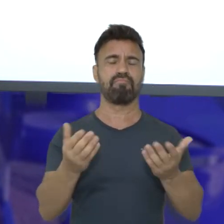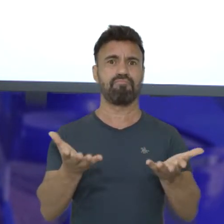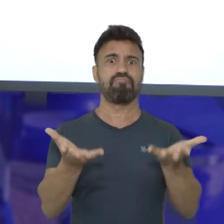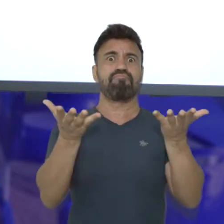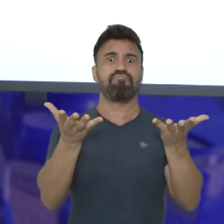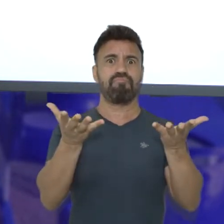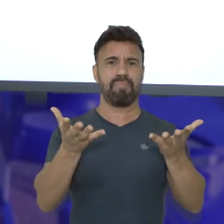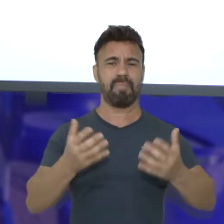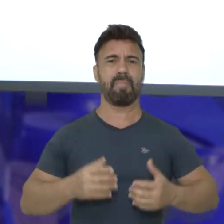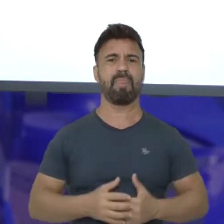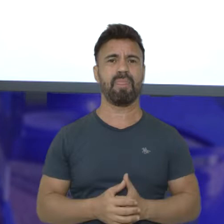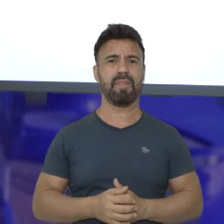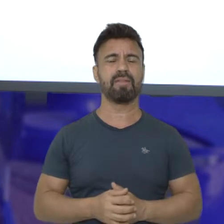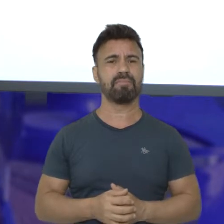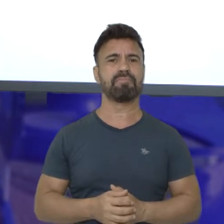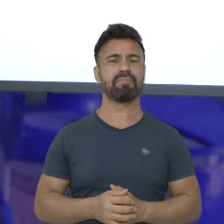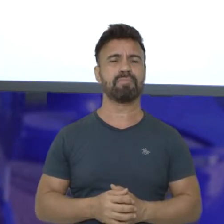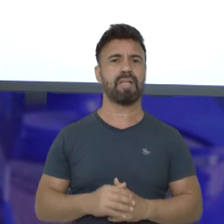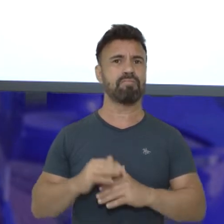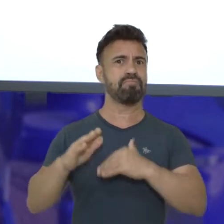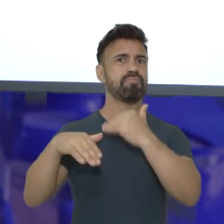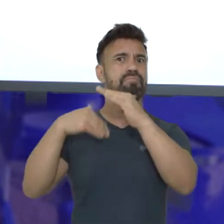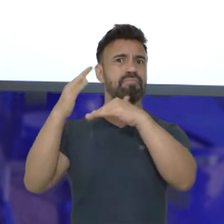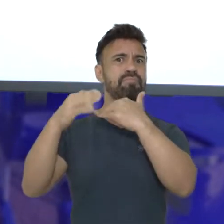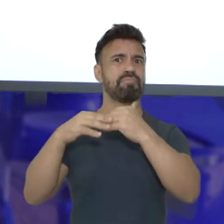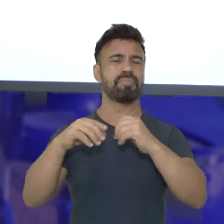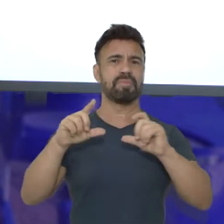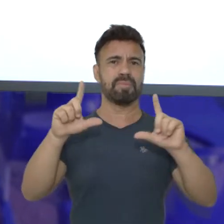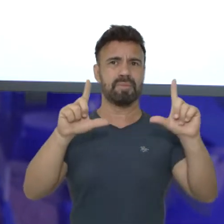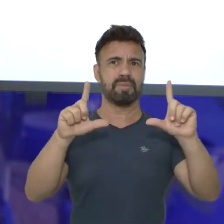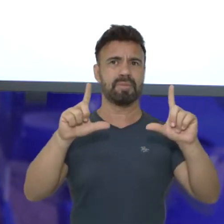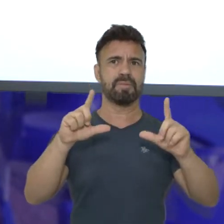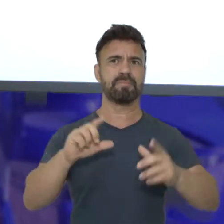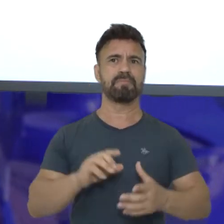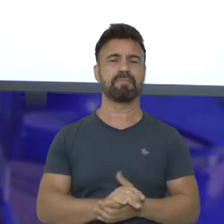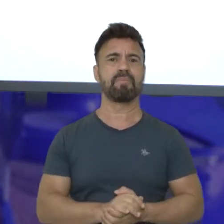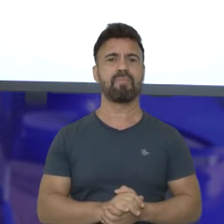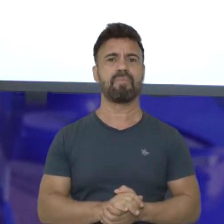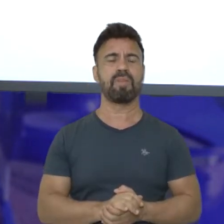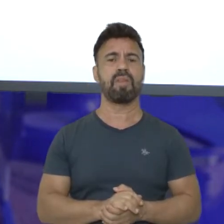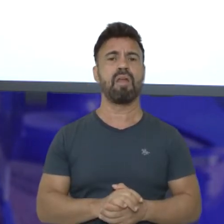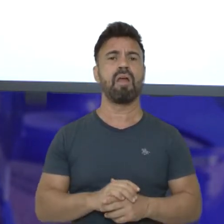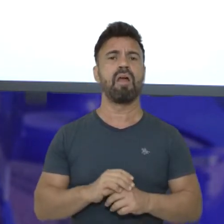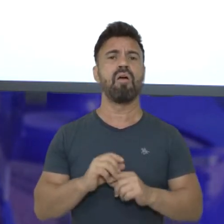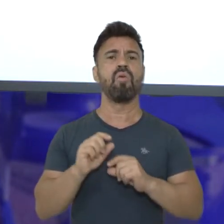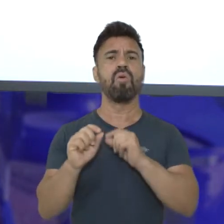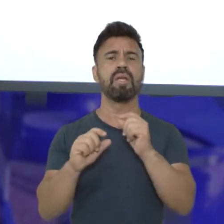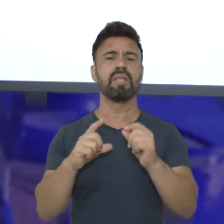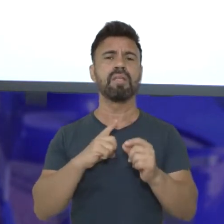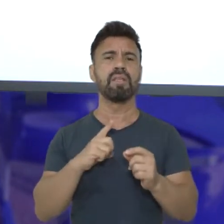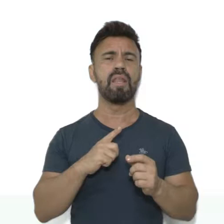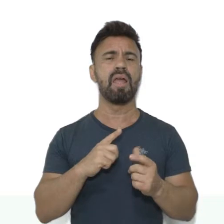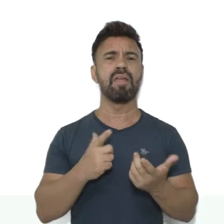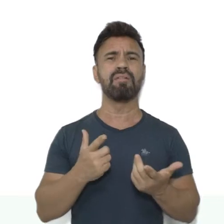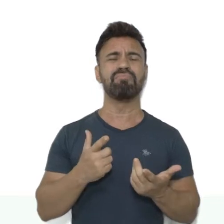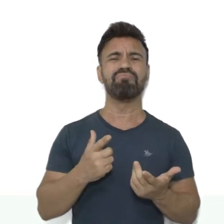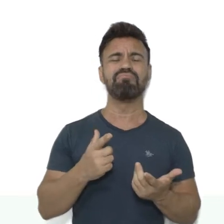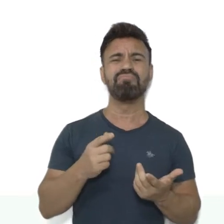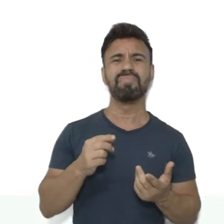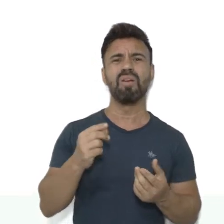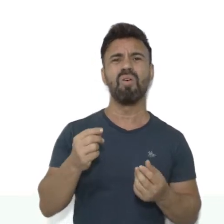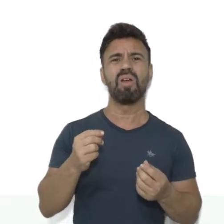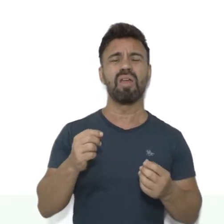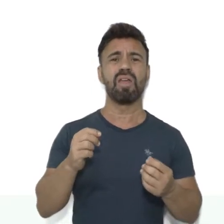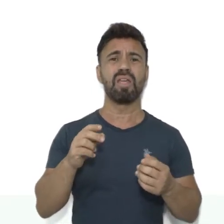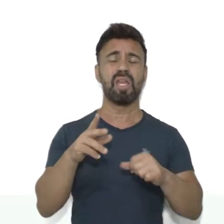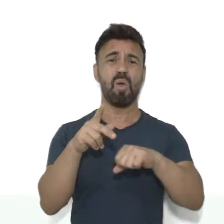mecanismo um pouco mais avançado com relação às TVs de tubo catódico. O que tem como desvantagem é que o